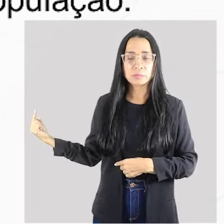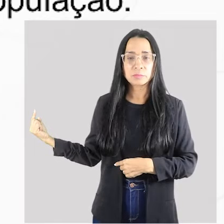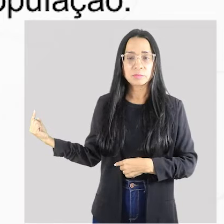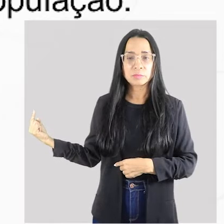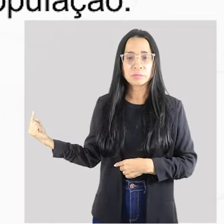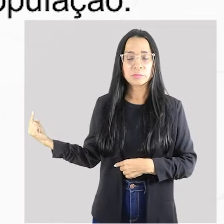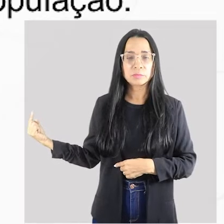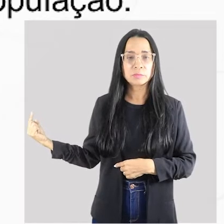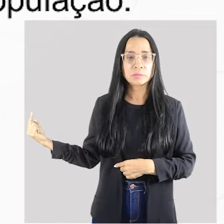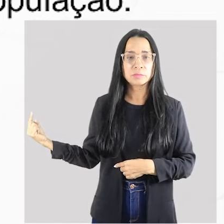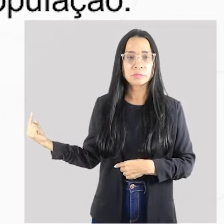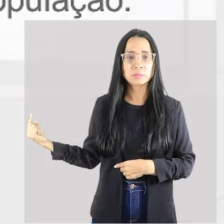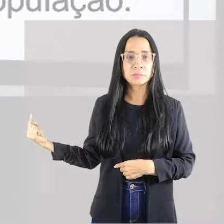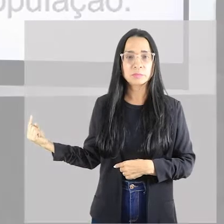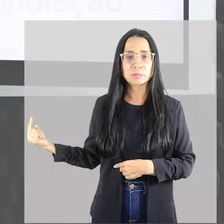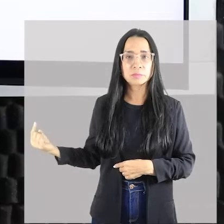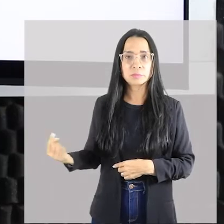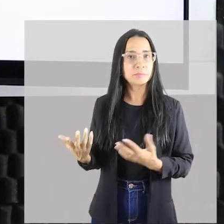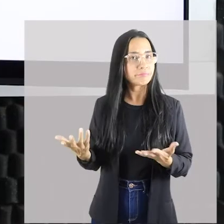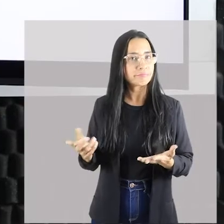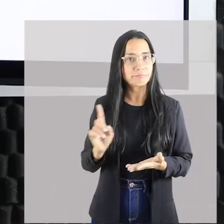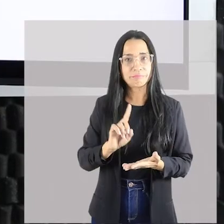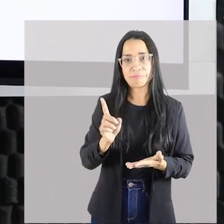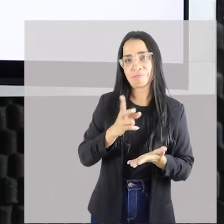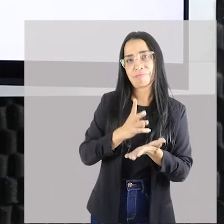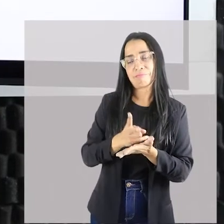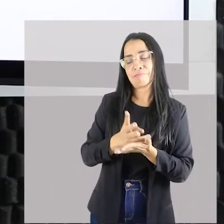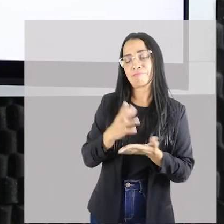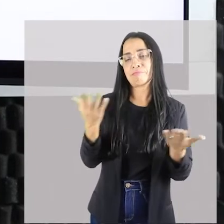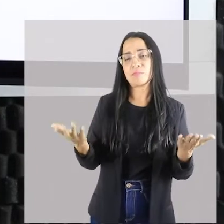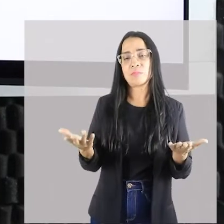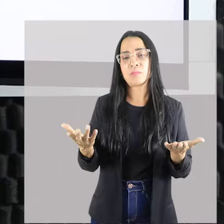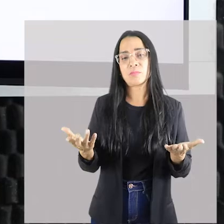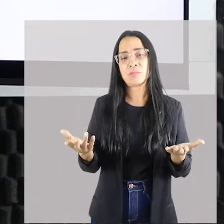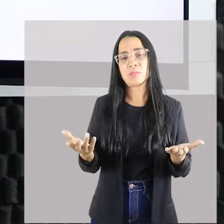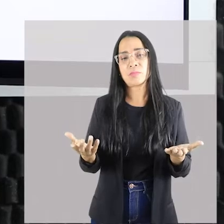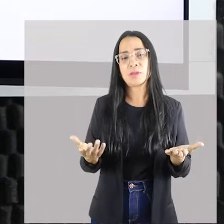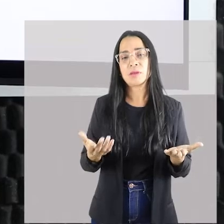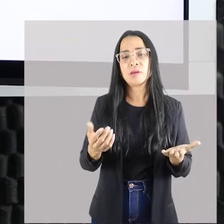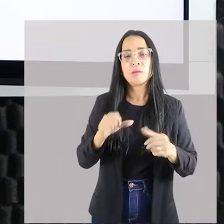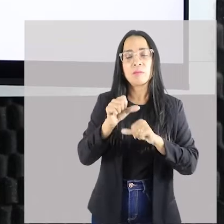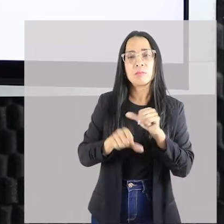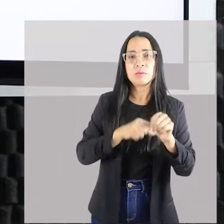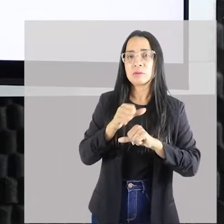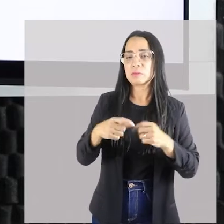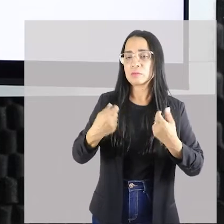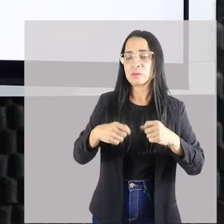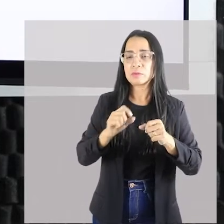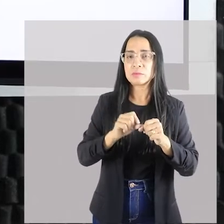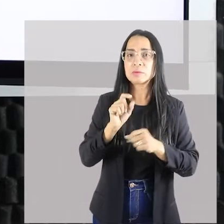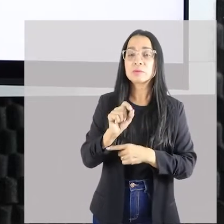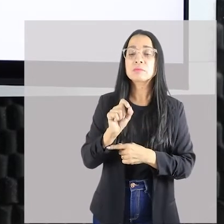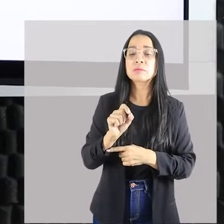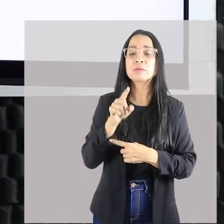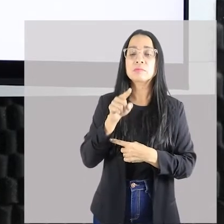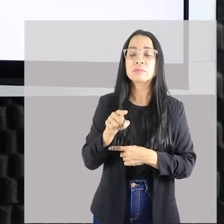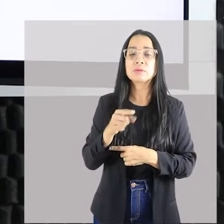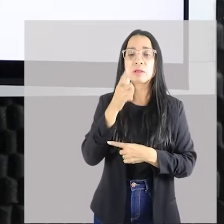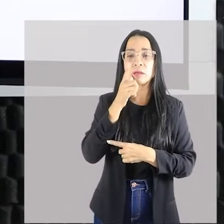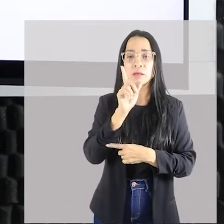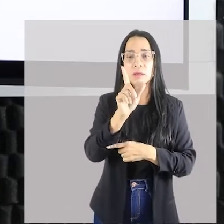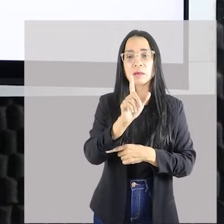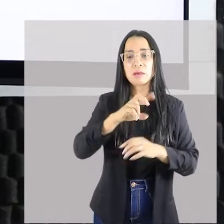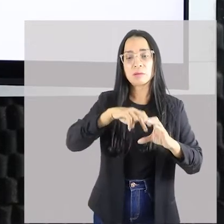ou recombinação cromossômica. Nem sempre, tá, gente? Uma mutação, ela não precisa fazer com que você ganhe